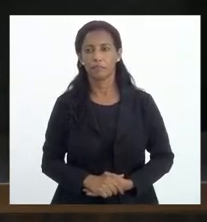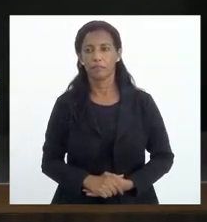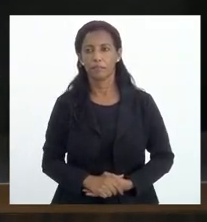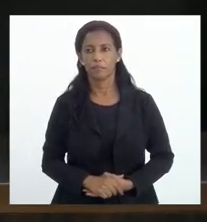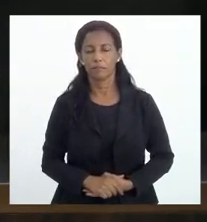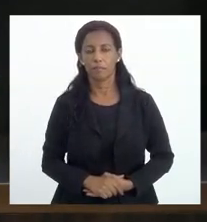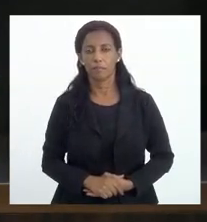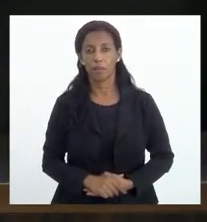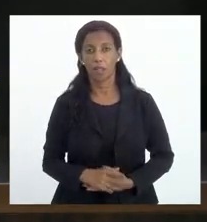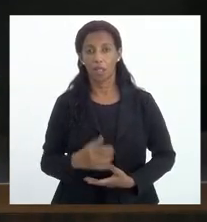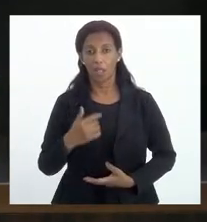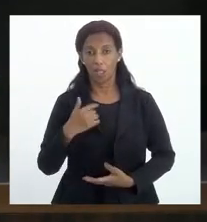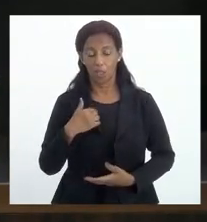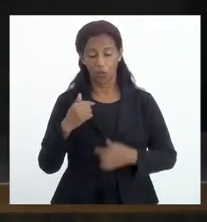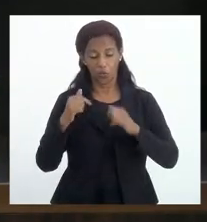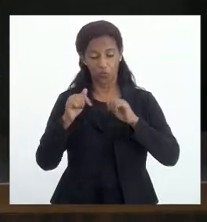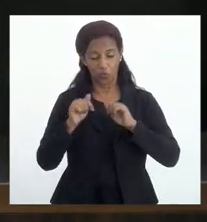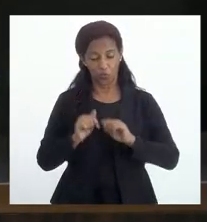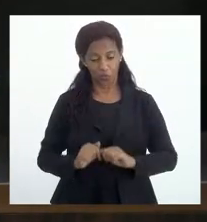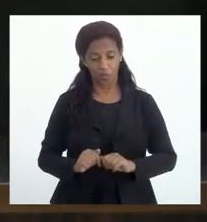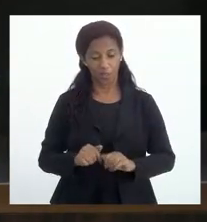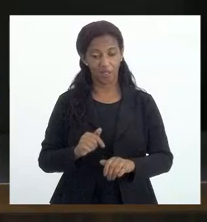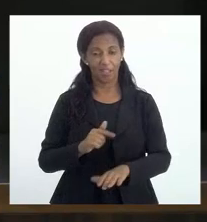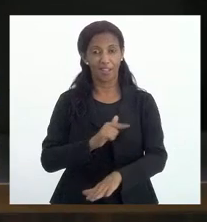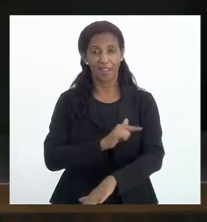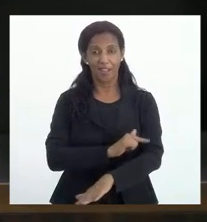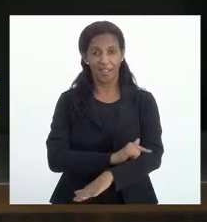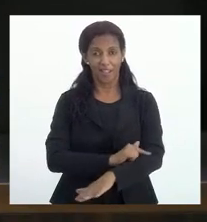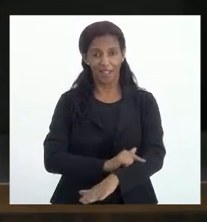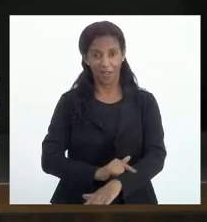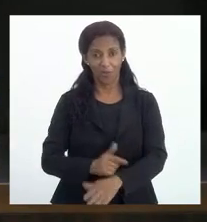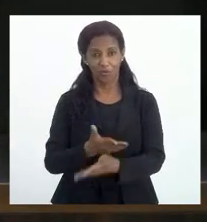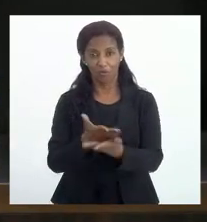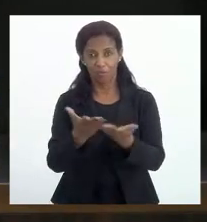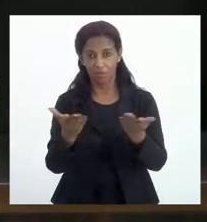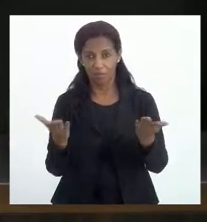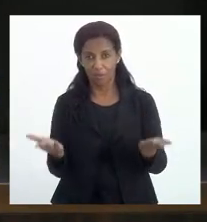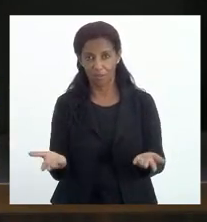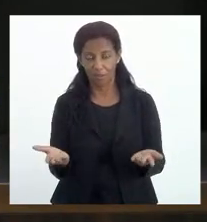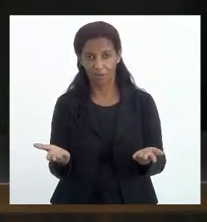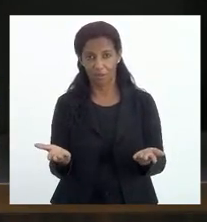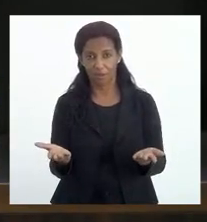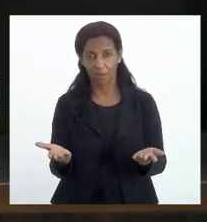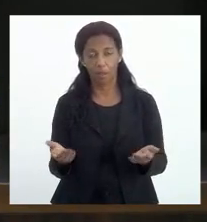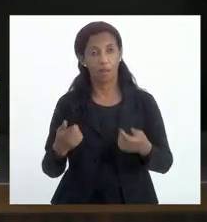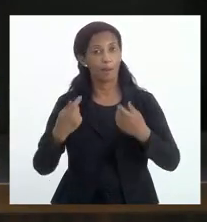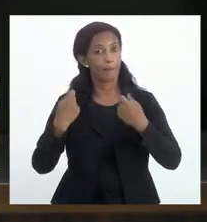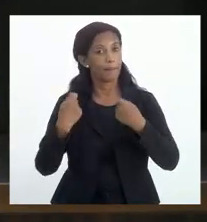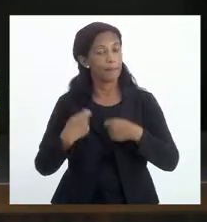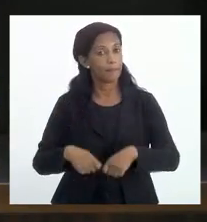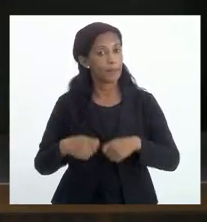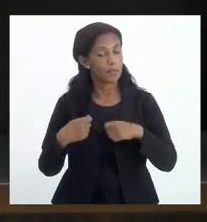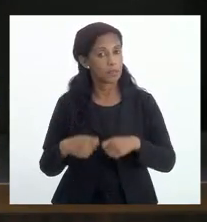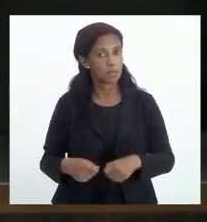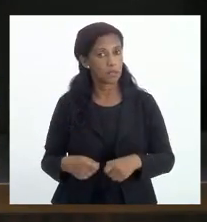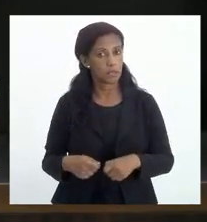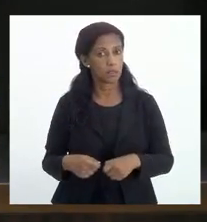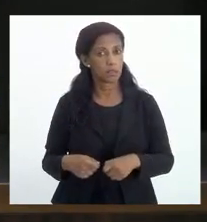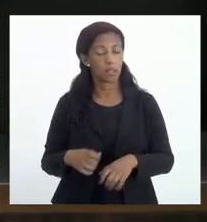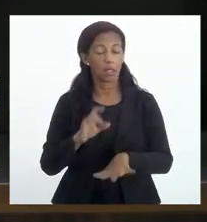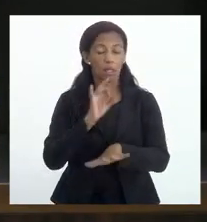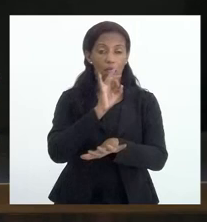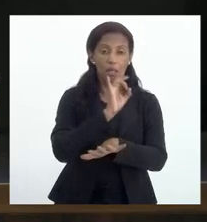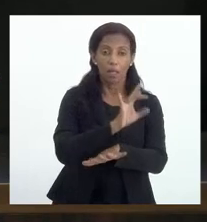tentar disciplinar a participação. É desejável que cada um não use mais